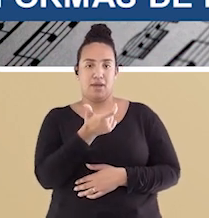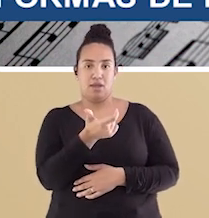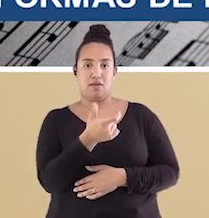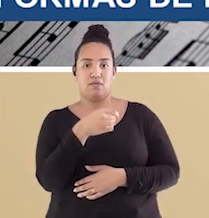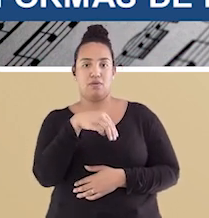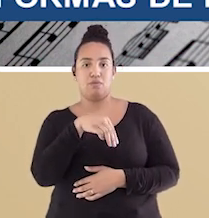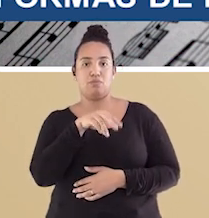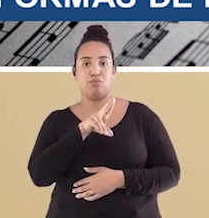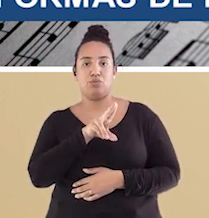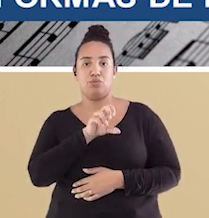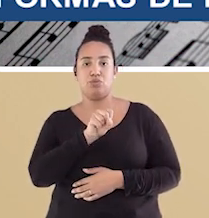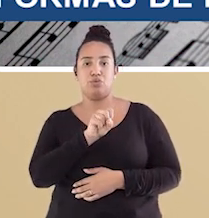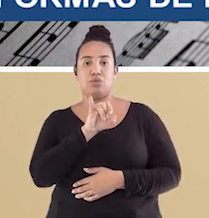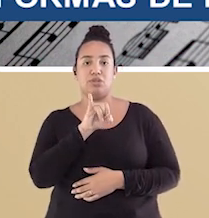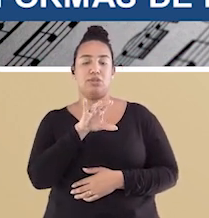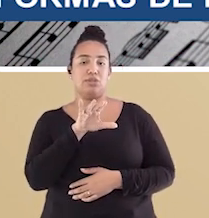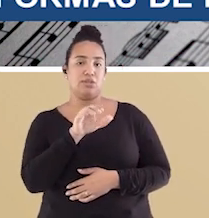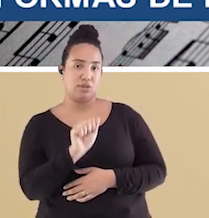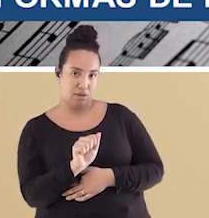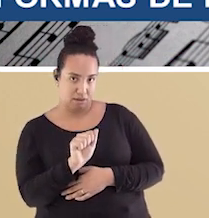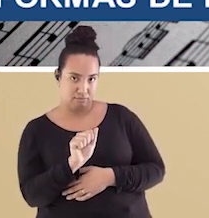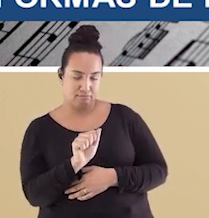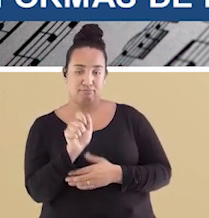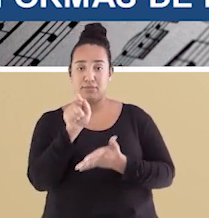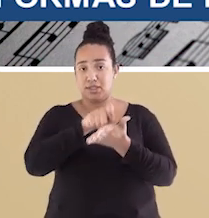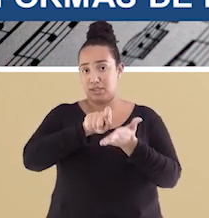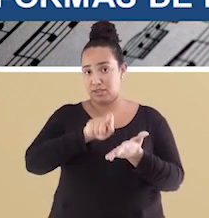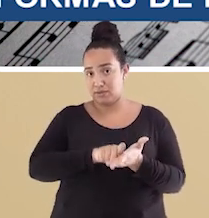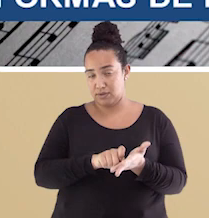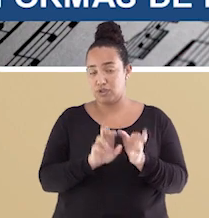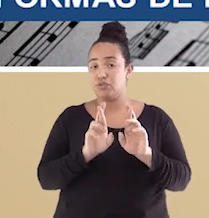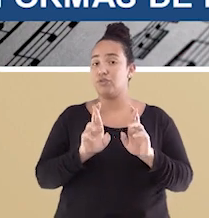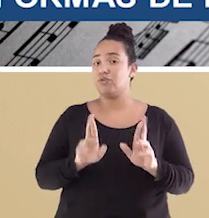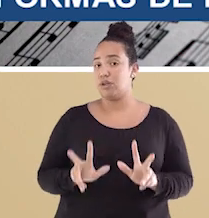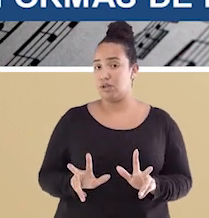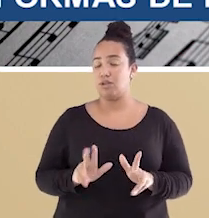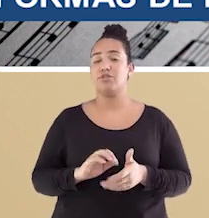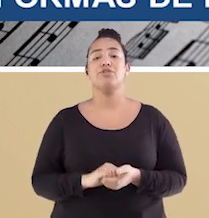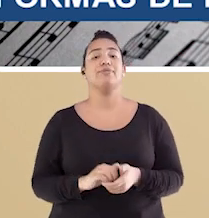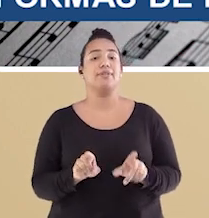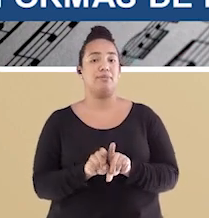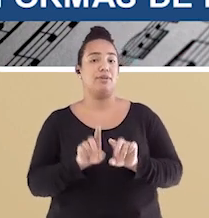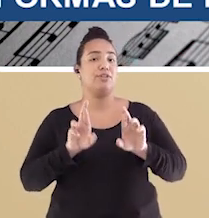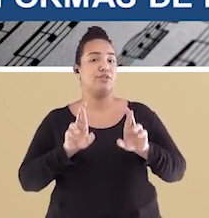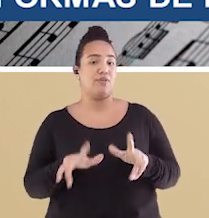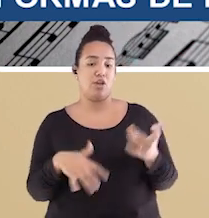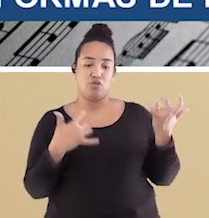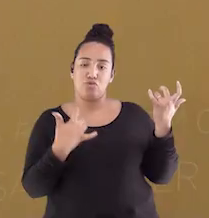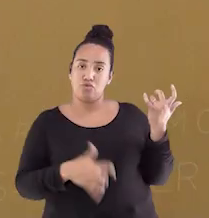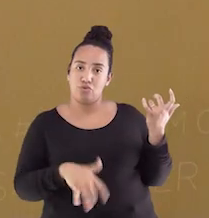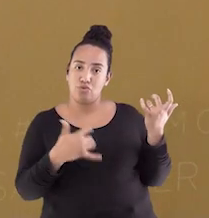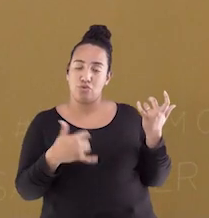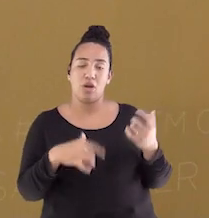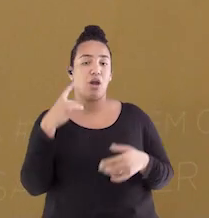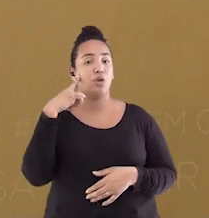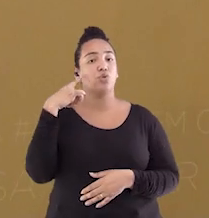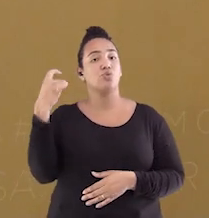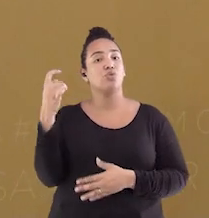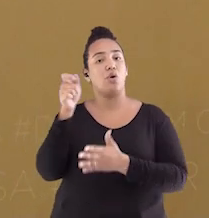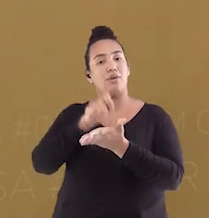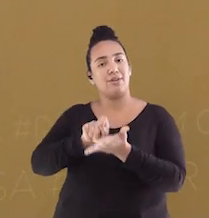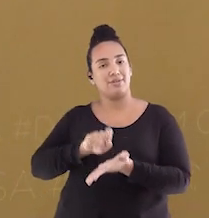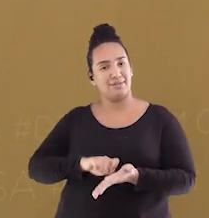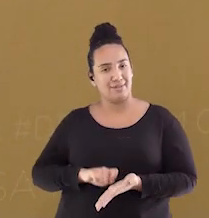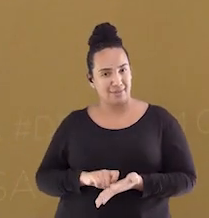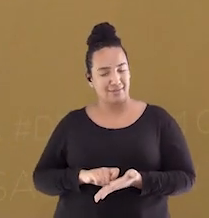escrever a palavra música, da mesma forma que eu posso tocar um som e escrever na partitura esse mesmo som. Porém, com